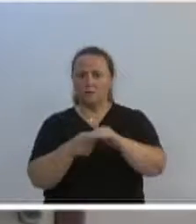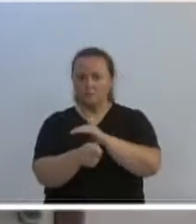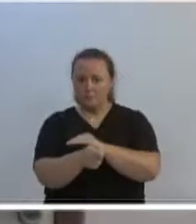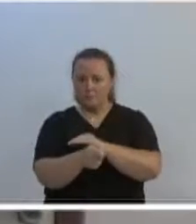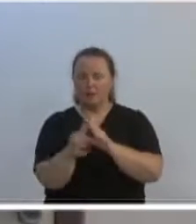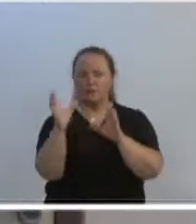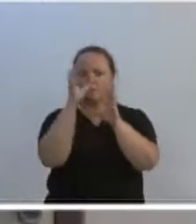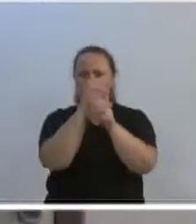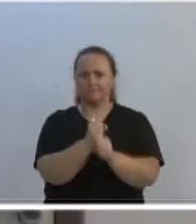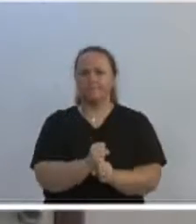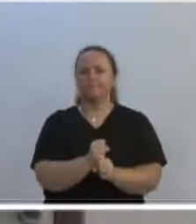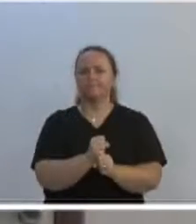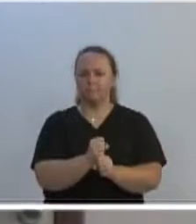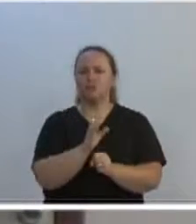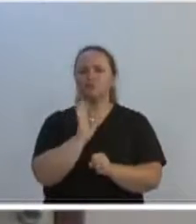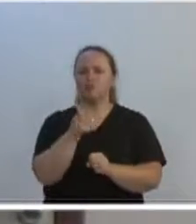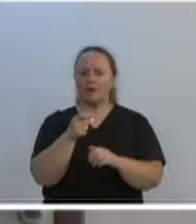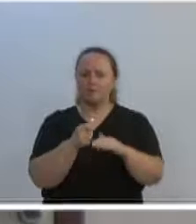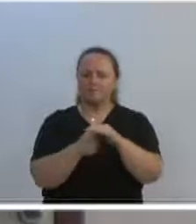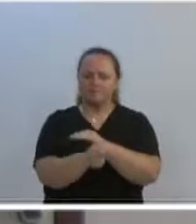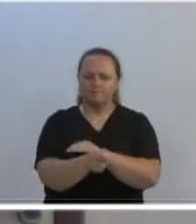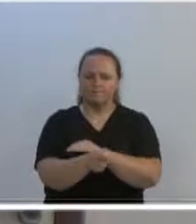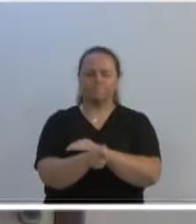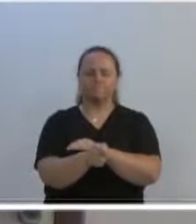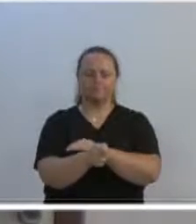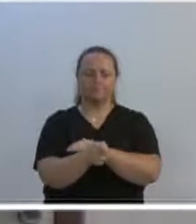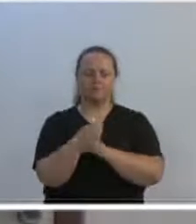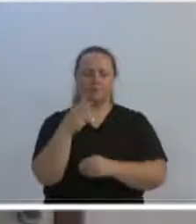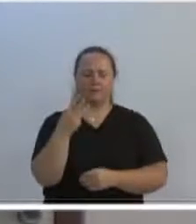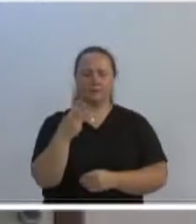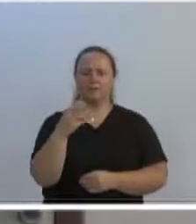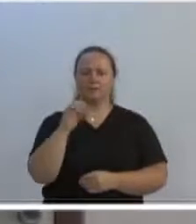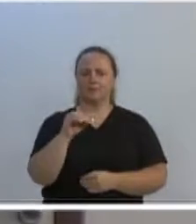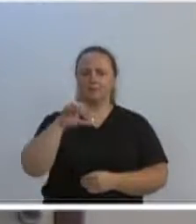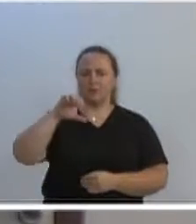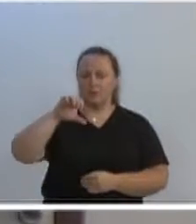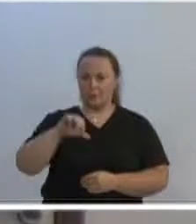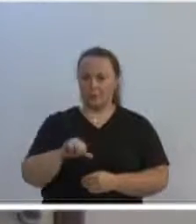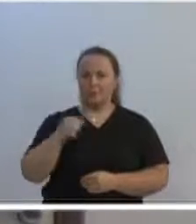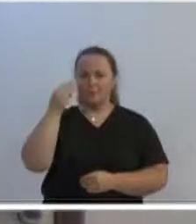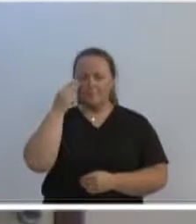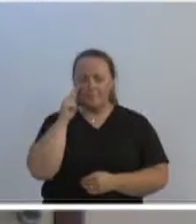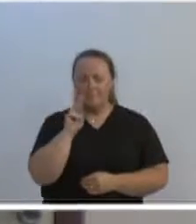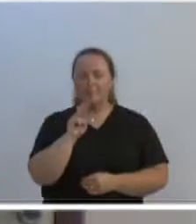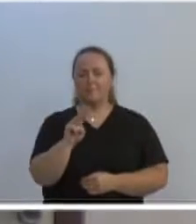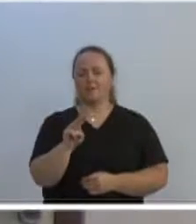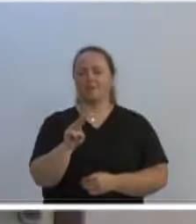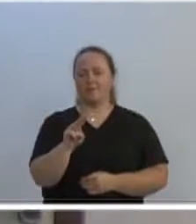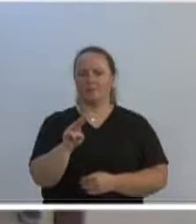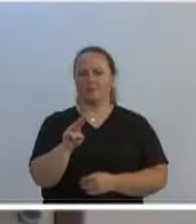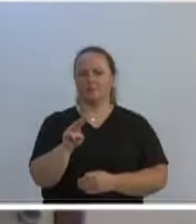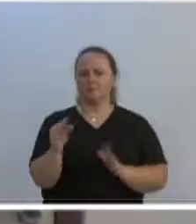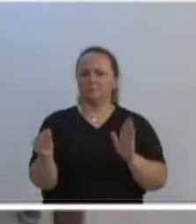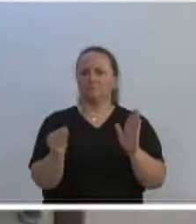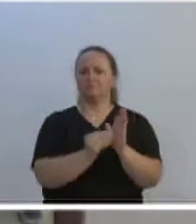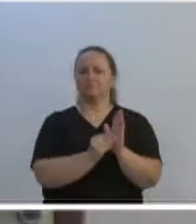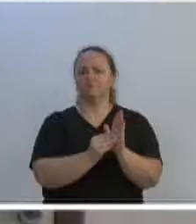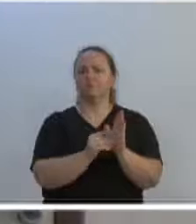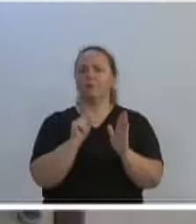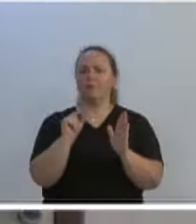Foram aplicados neste quadrimestre 309 milhões de reais, o que corresponde a